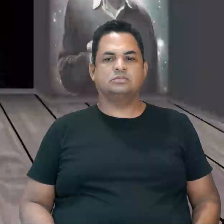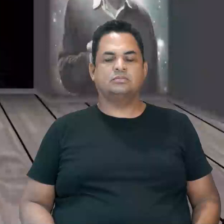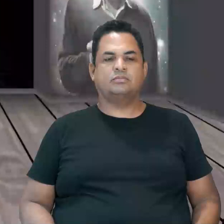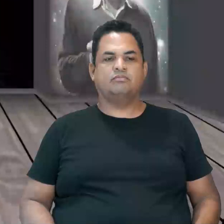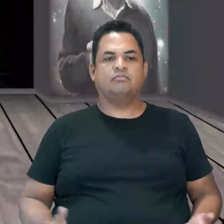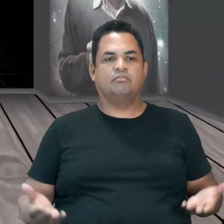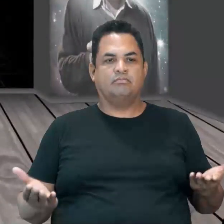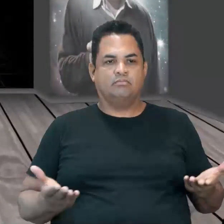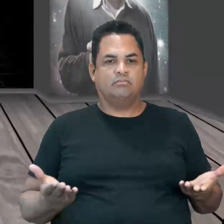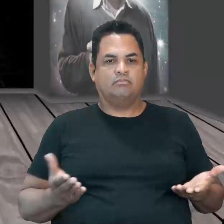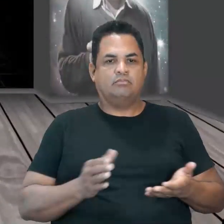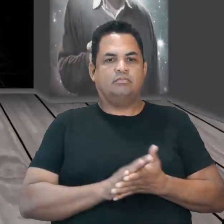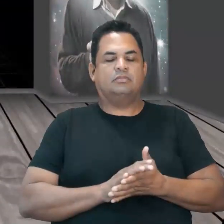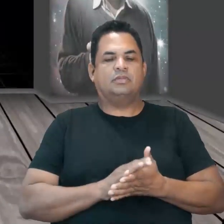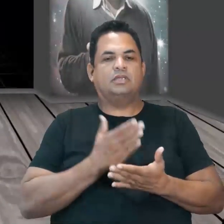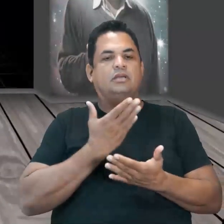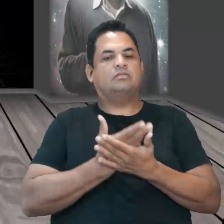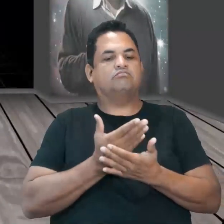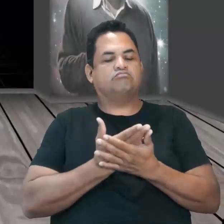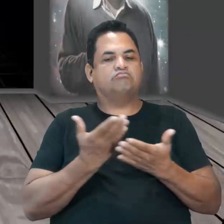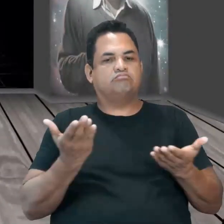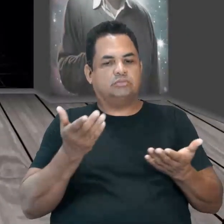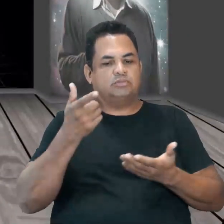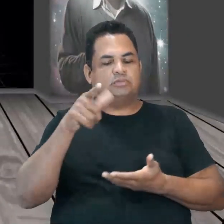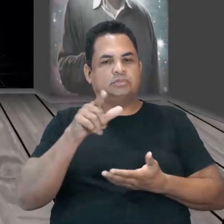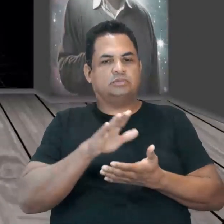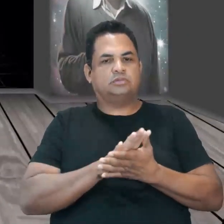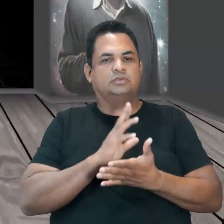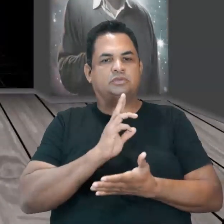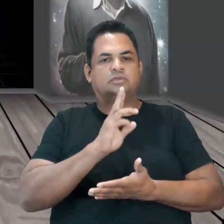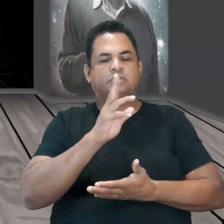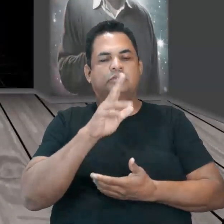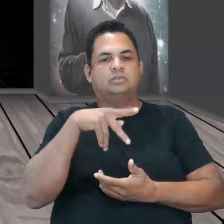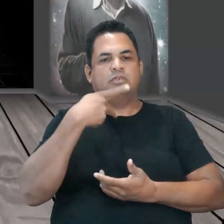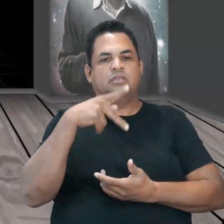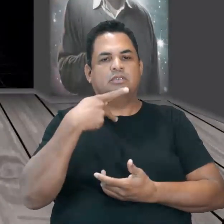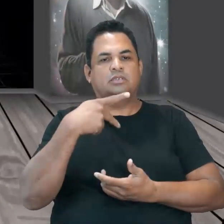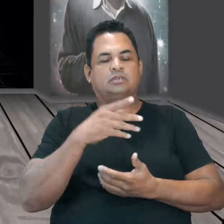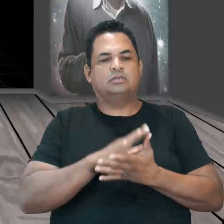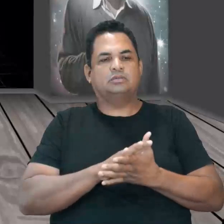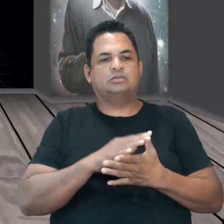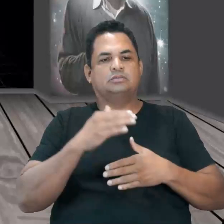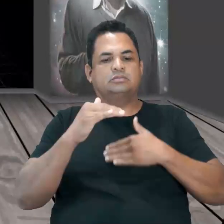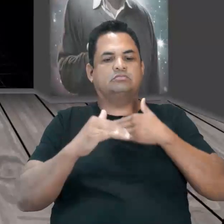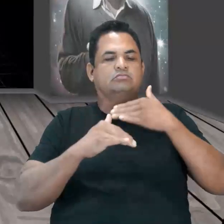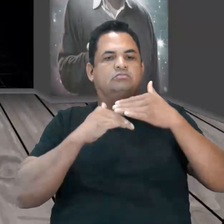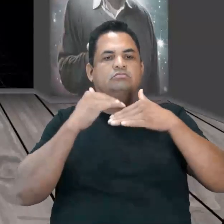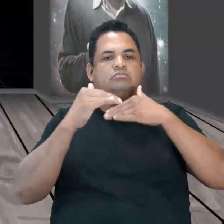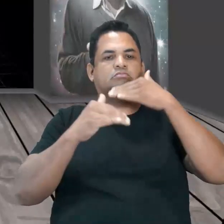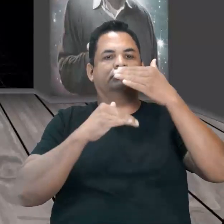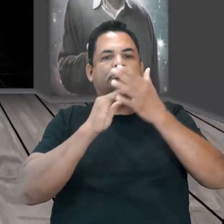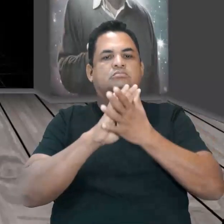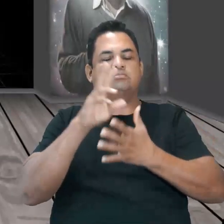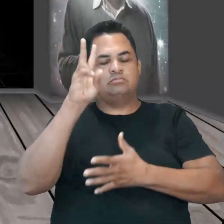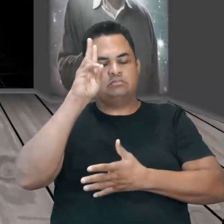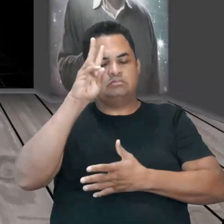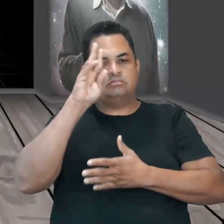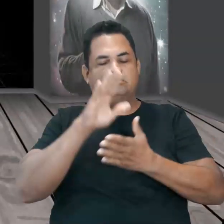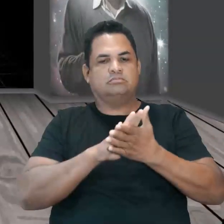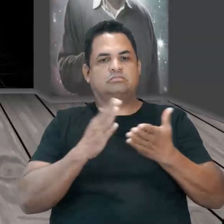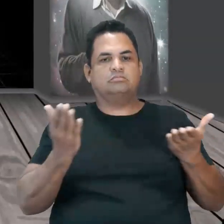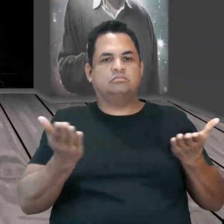Então, pessoal, estamos aí para mais uma aula, dando continuidade, falamos um pouquinho da evolução da história e agora vamos